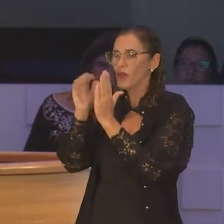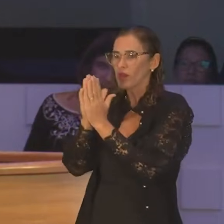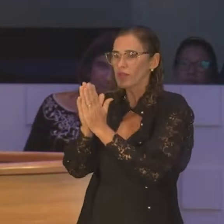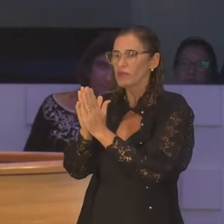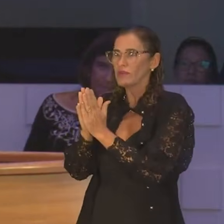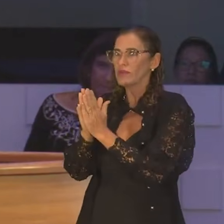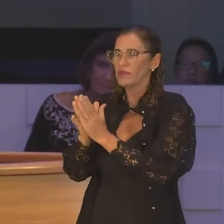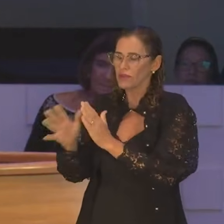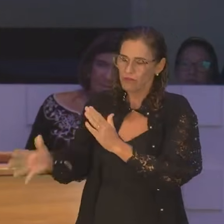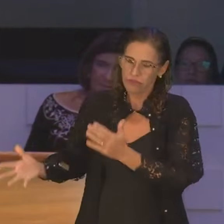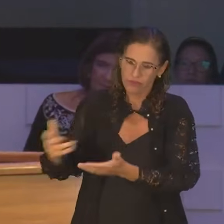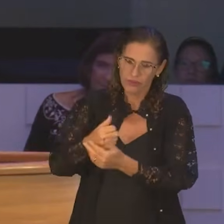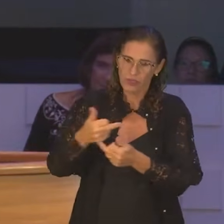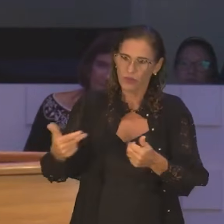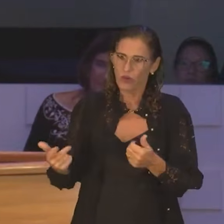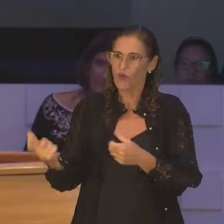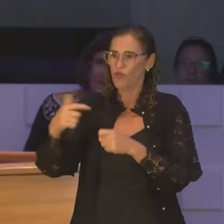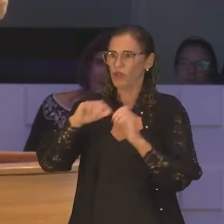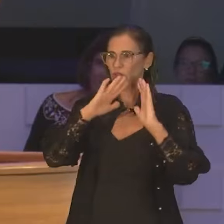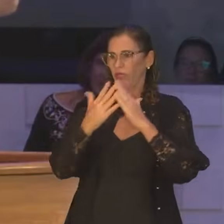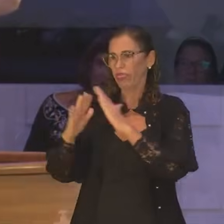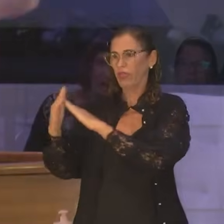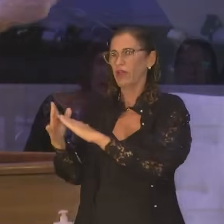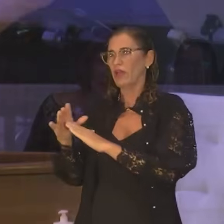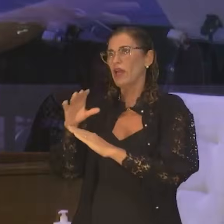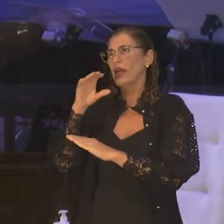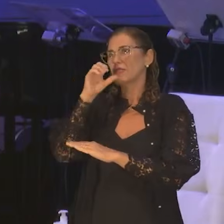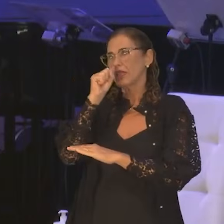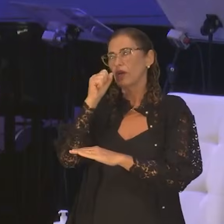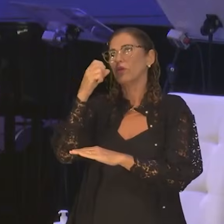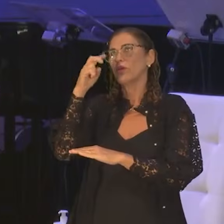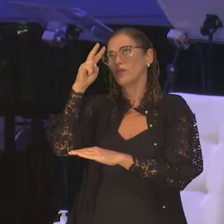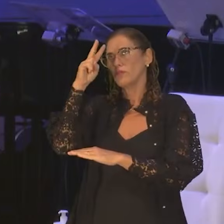Recolhi as minhas coisas e voltei para a favela. Fui sábado, domingo, segunda, terça, quarta.